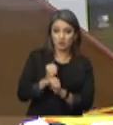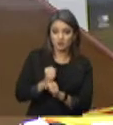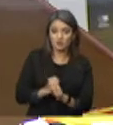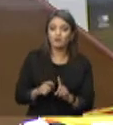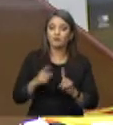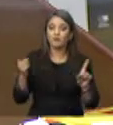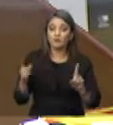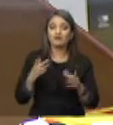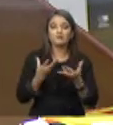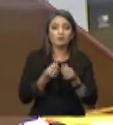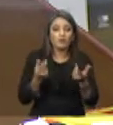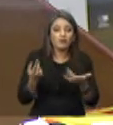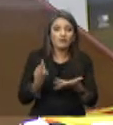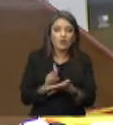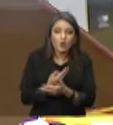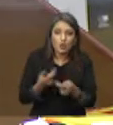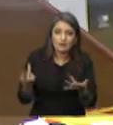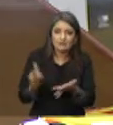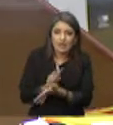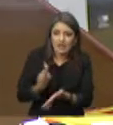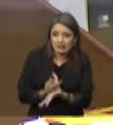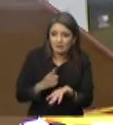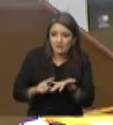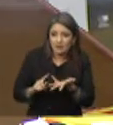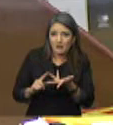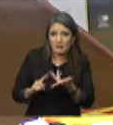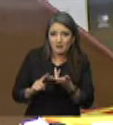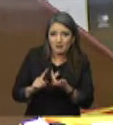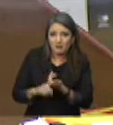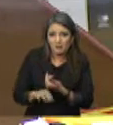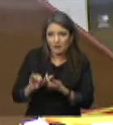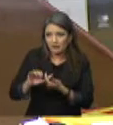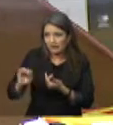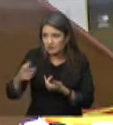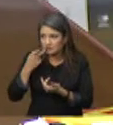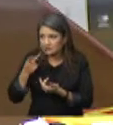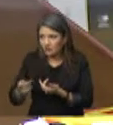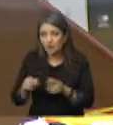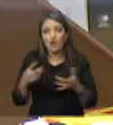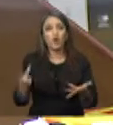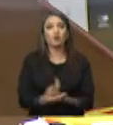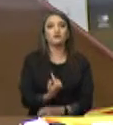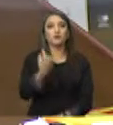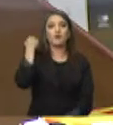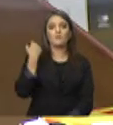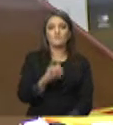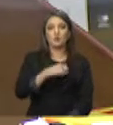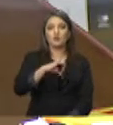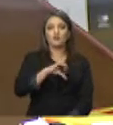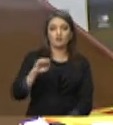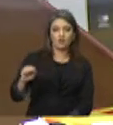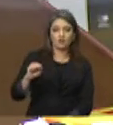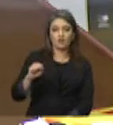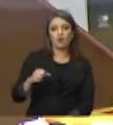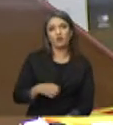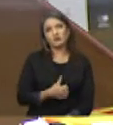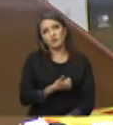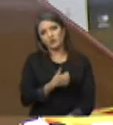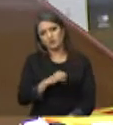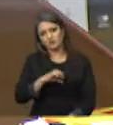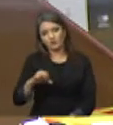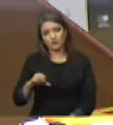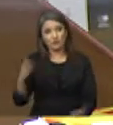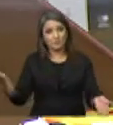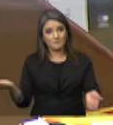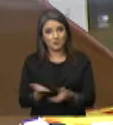é que as irregularidades apontadas pelo autor da ação de essa semente teria ocorrido em 1998 1999 enquanto a ação foi